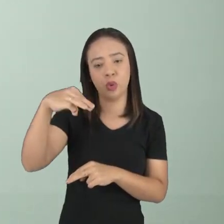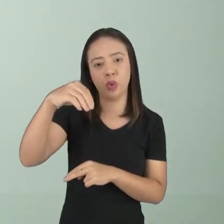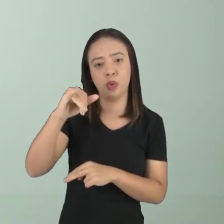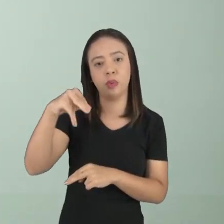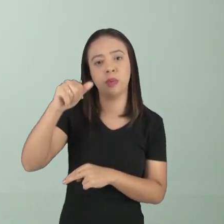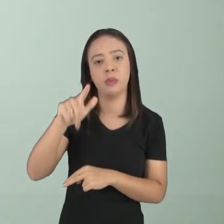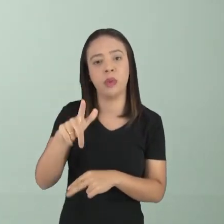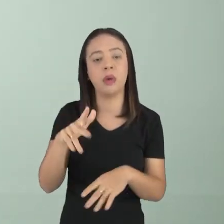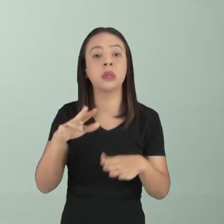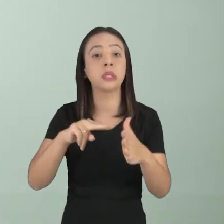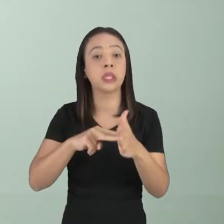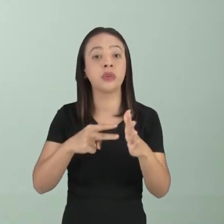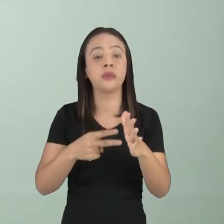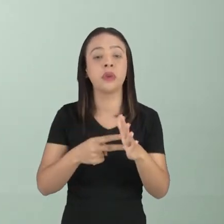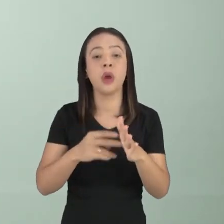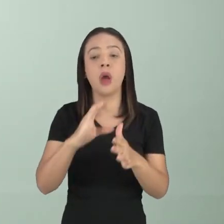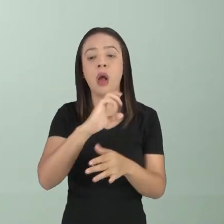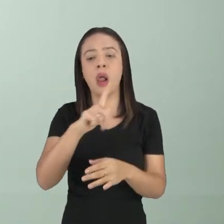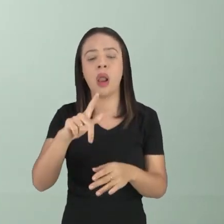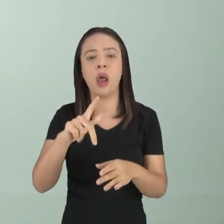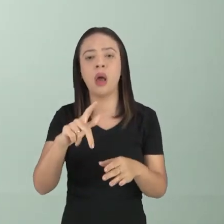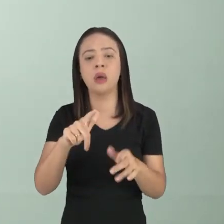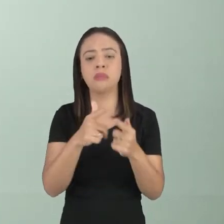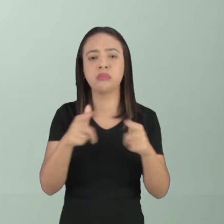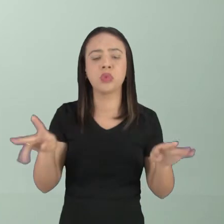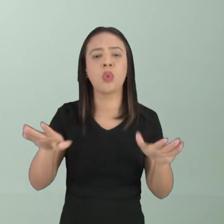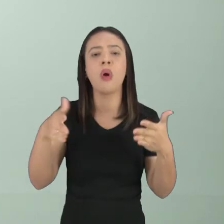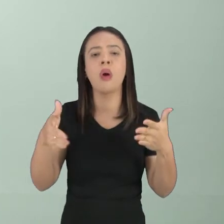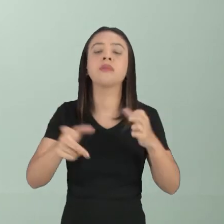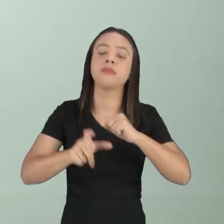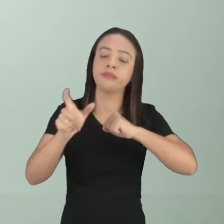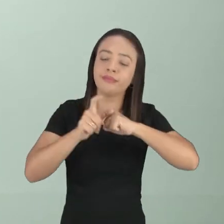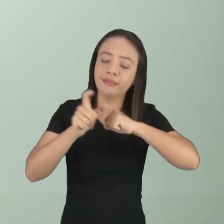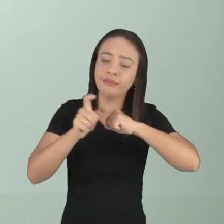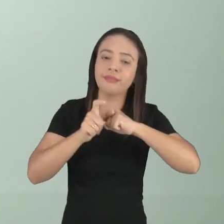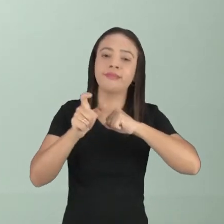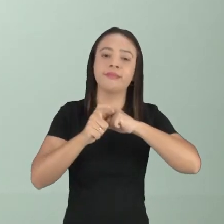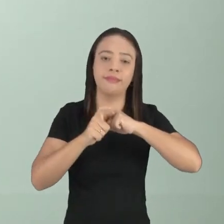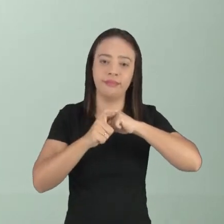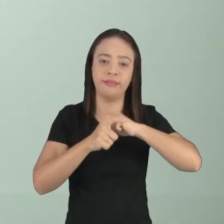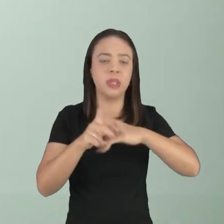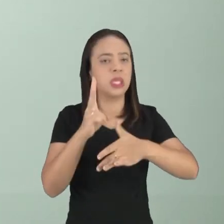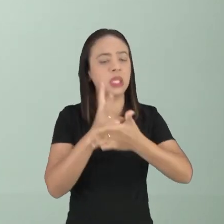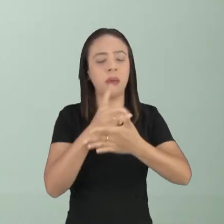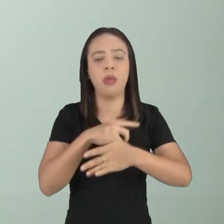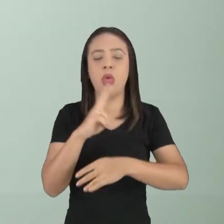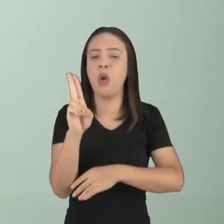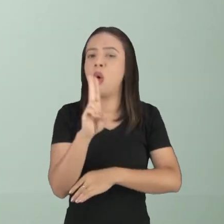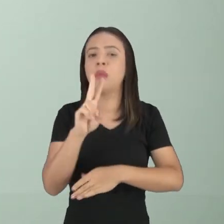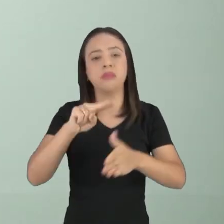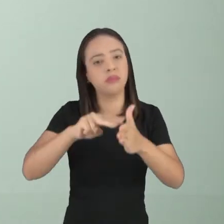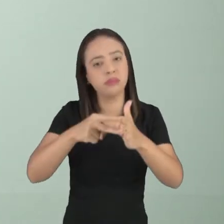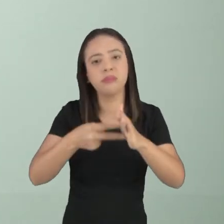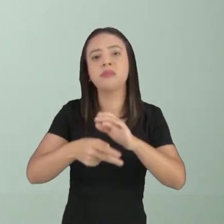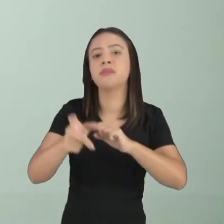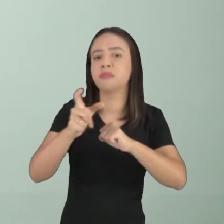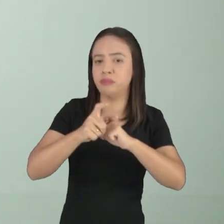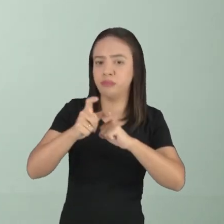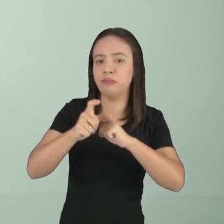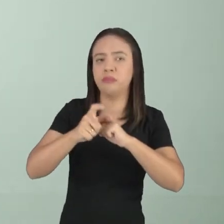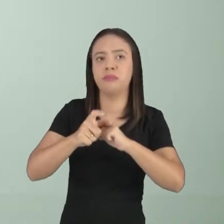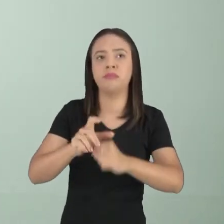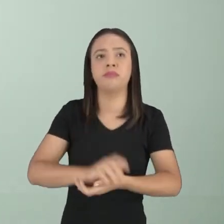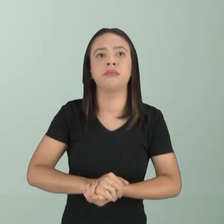a qual classe gramatical? Ao substantivo, não é? Certo? Então, sempre que se remeter a nome, nós estamos falando de